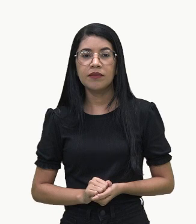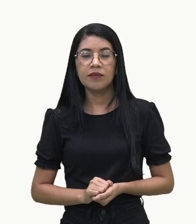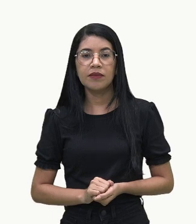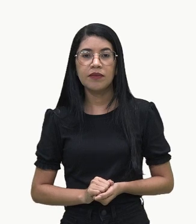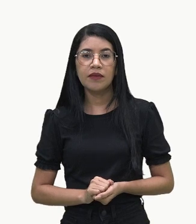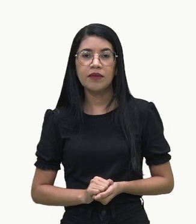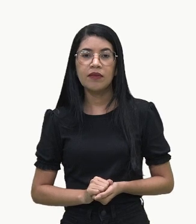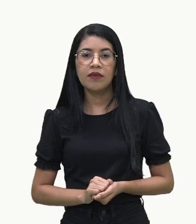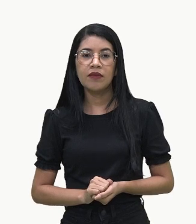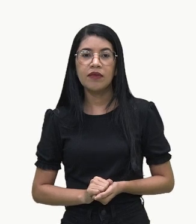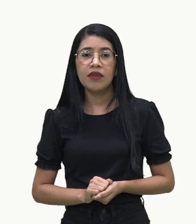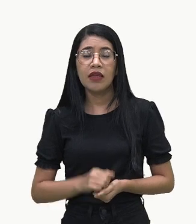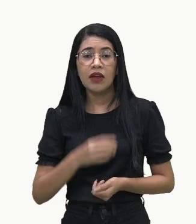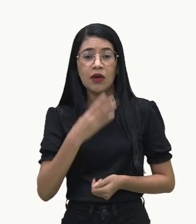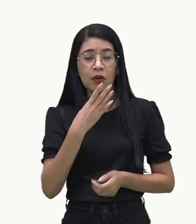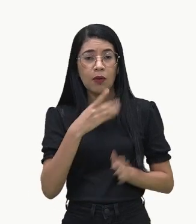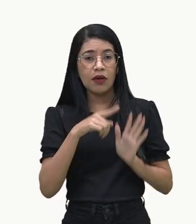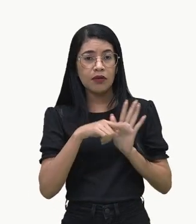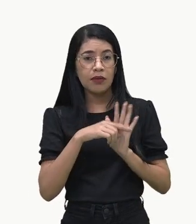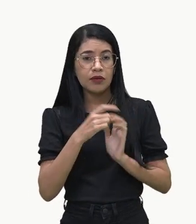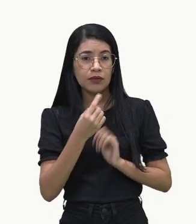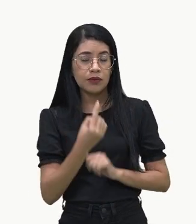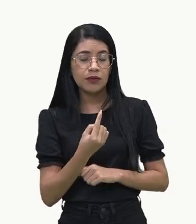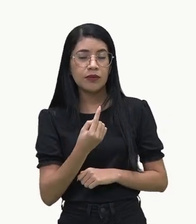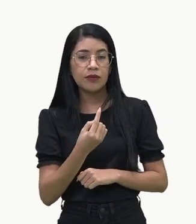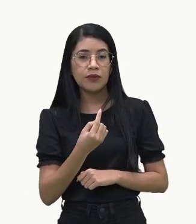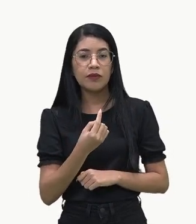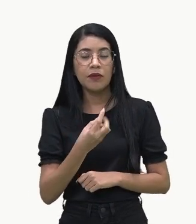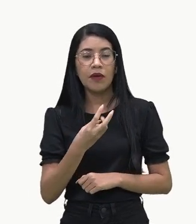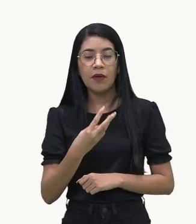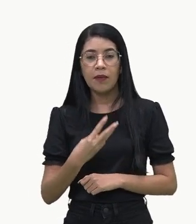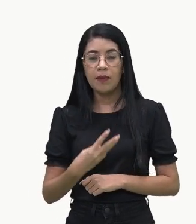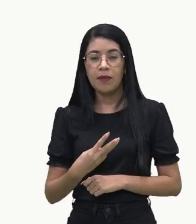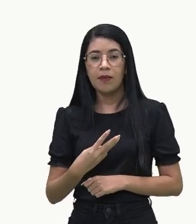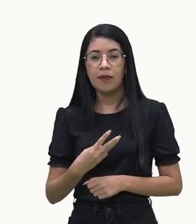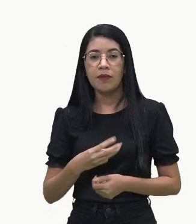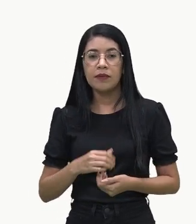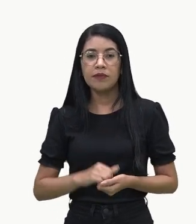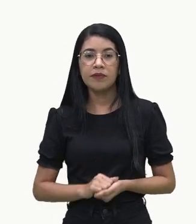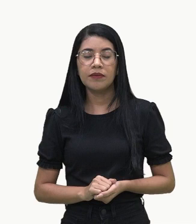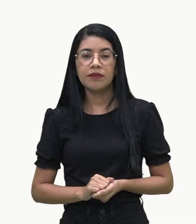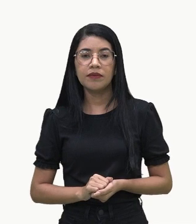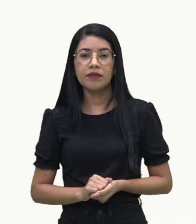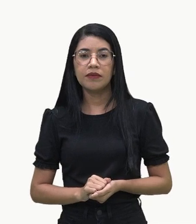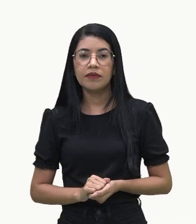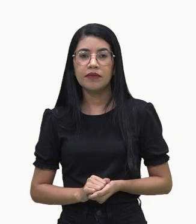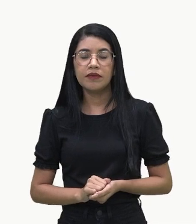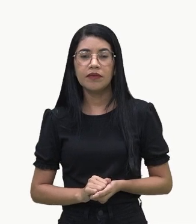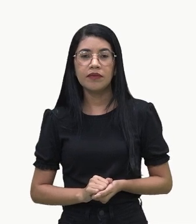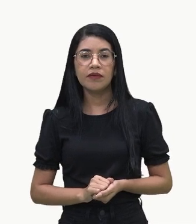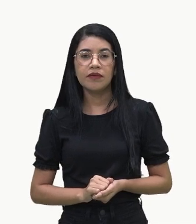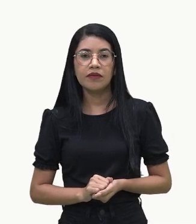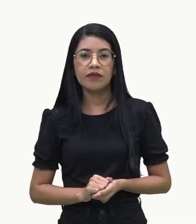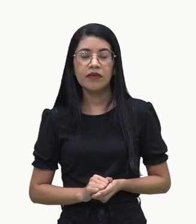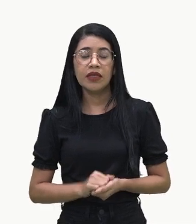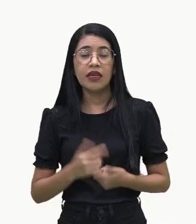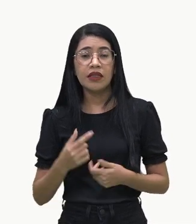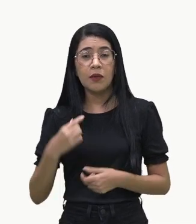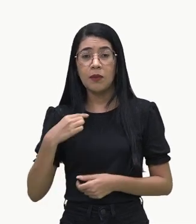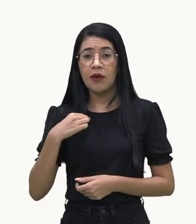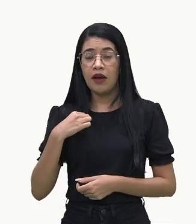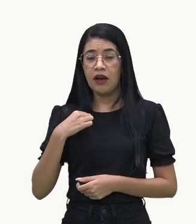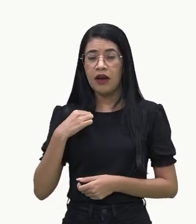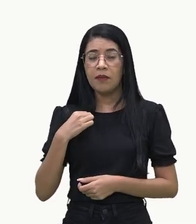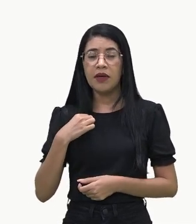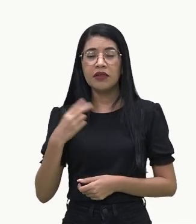E o 4 menos o 1, vamos ficar aí com quanto? Com 3. Então, a camisa